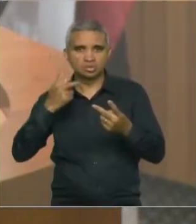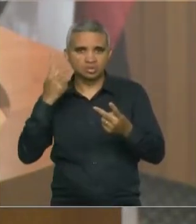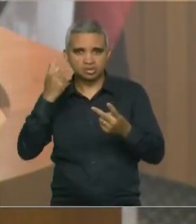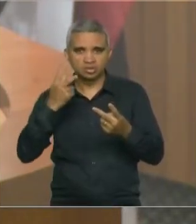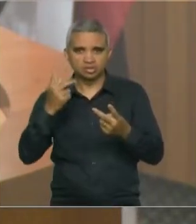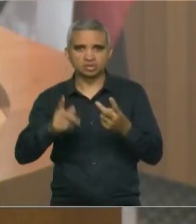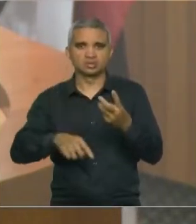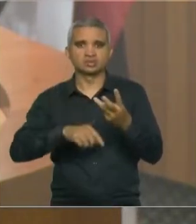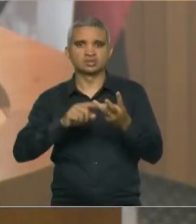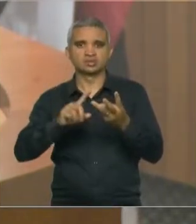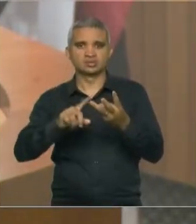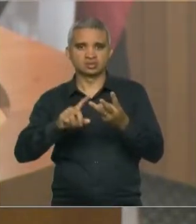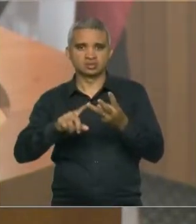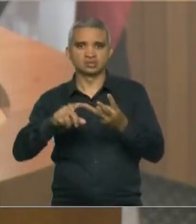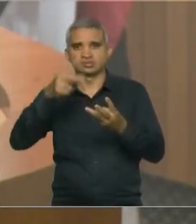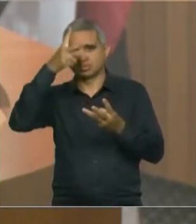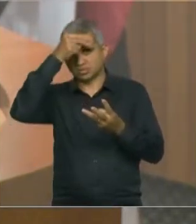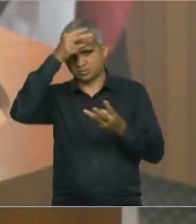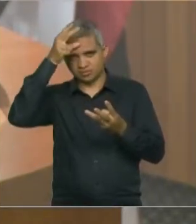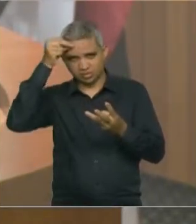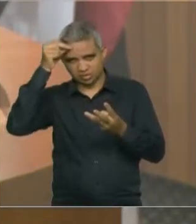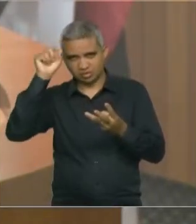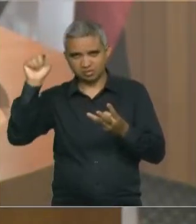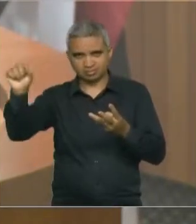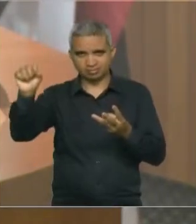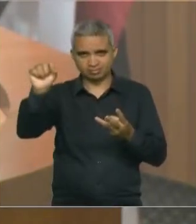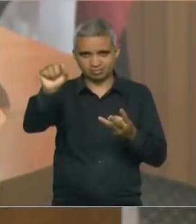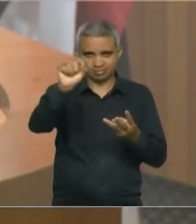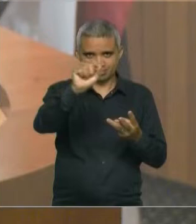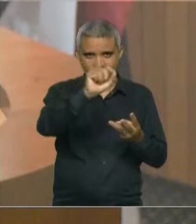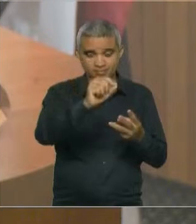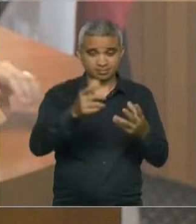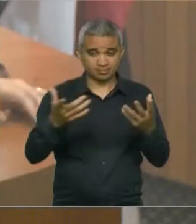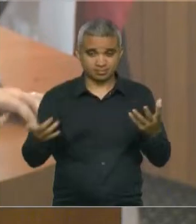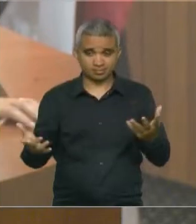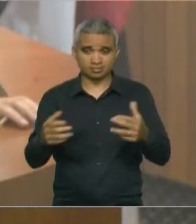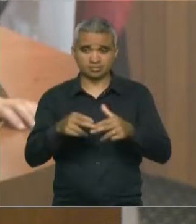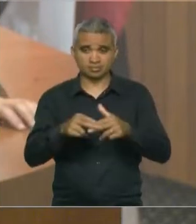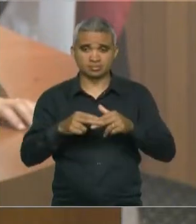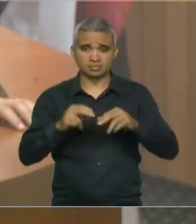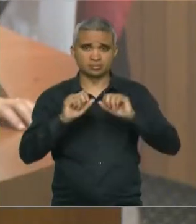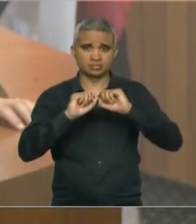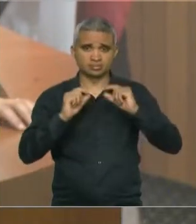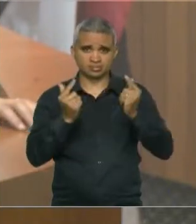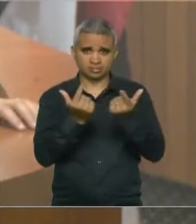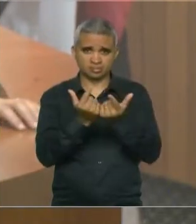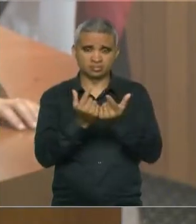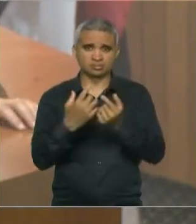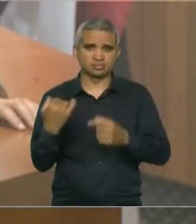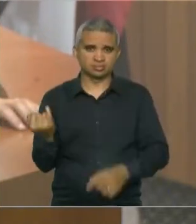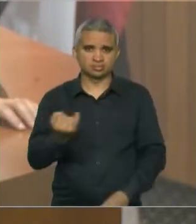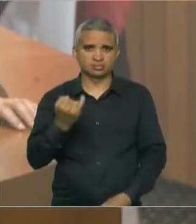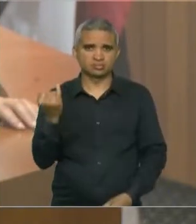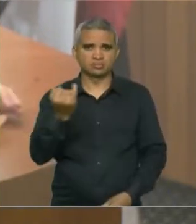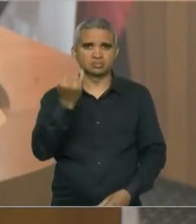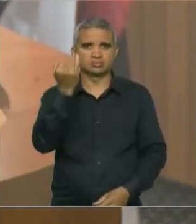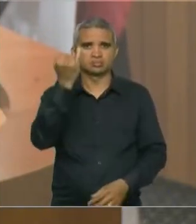municípios. Então, a colaboração dessa casa a respeito desse tema é imprescindível para que a gente